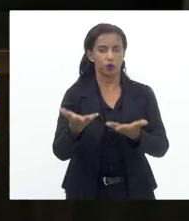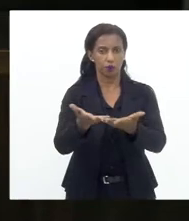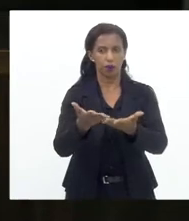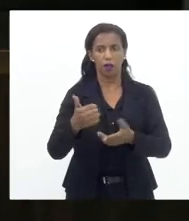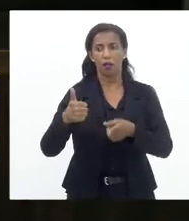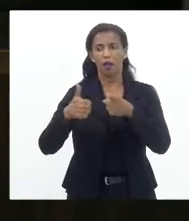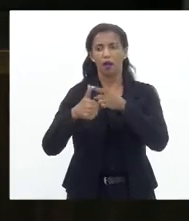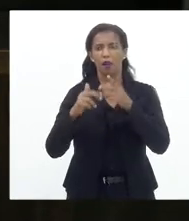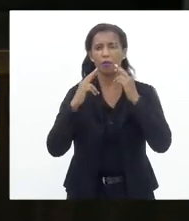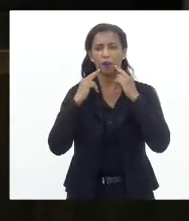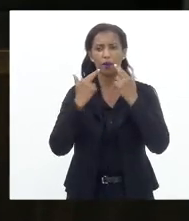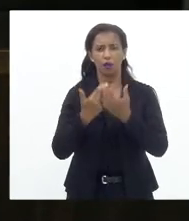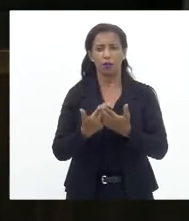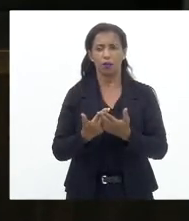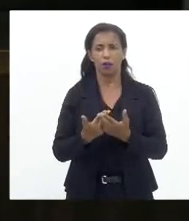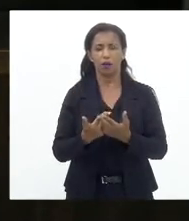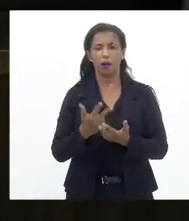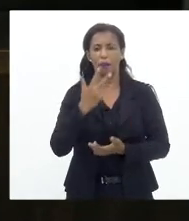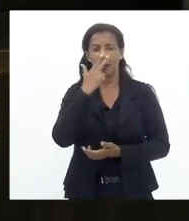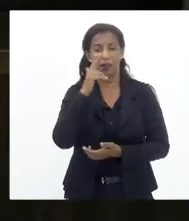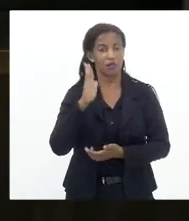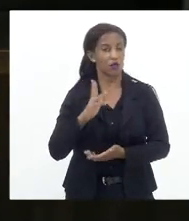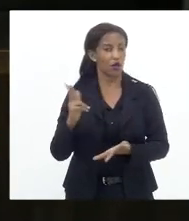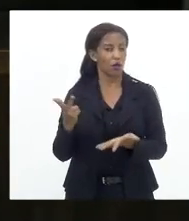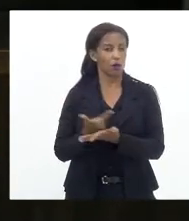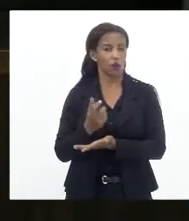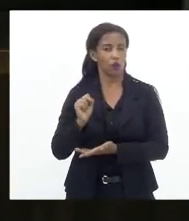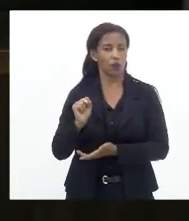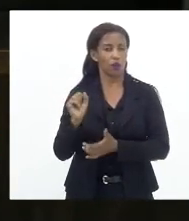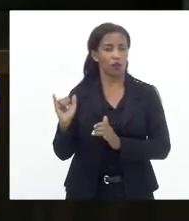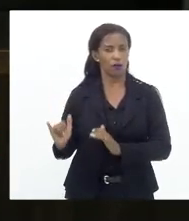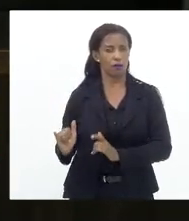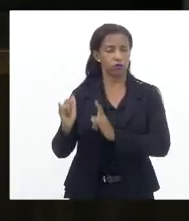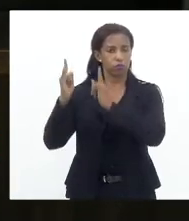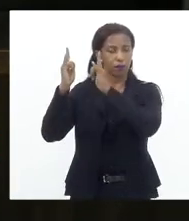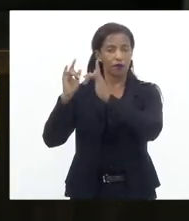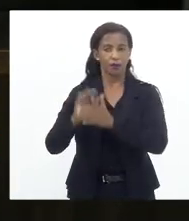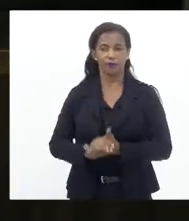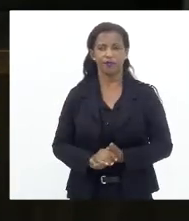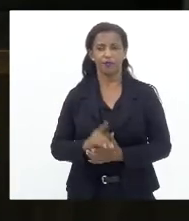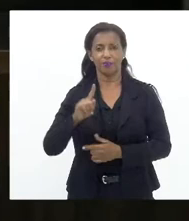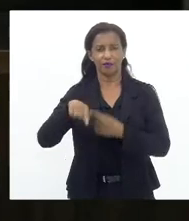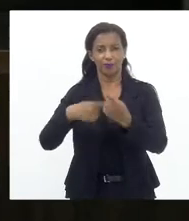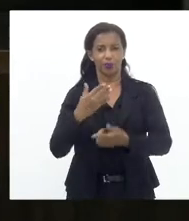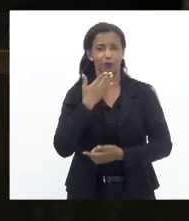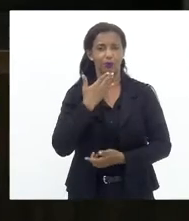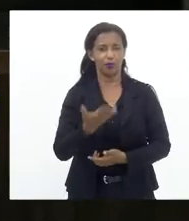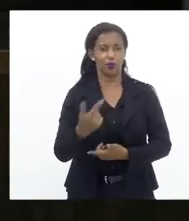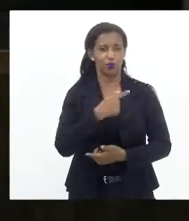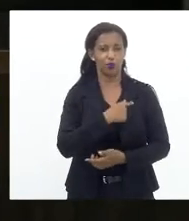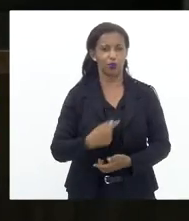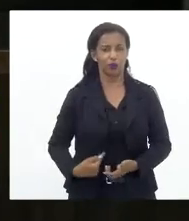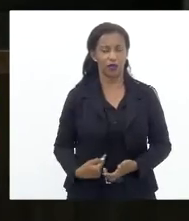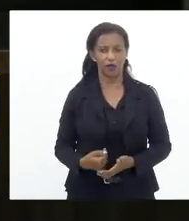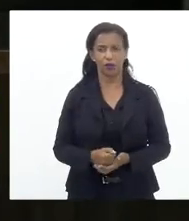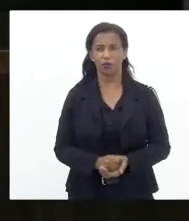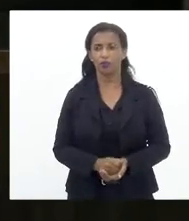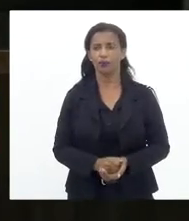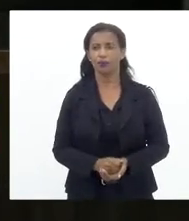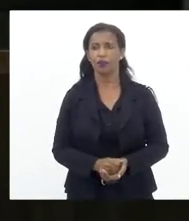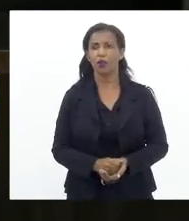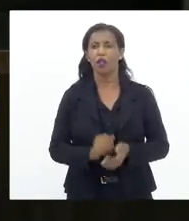reunião fizemos juntos todos nós lá no oitavo andar e depois eu pedir ao Governador que pudesse é de